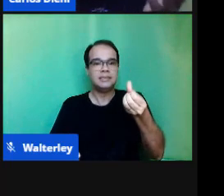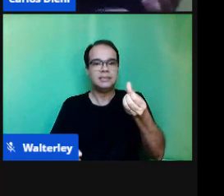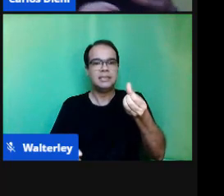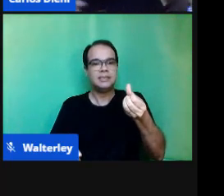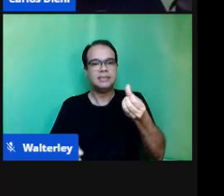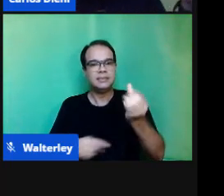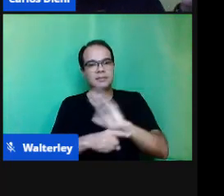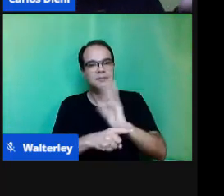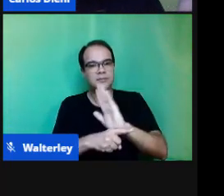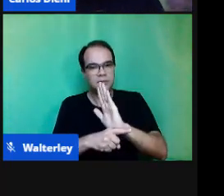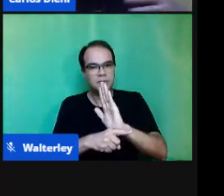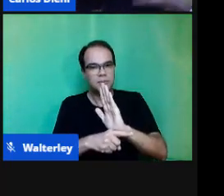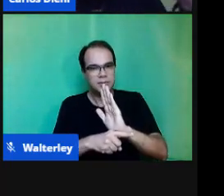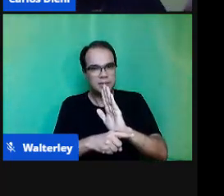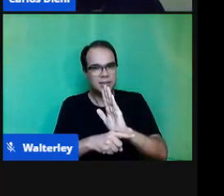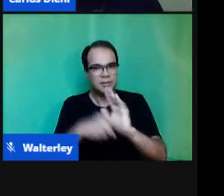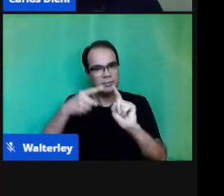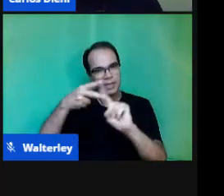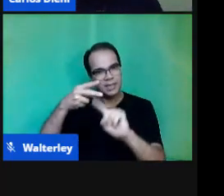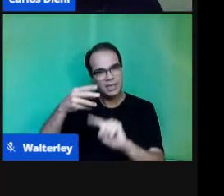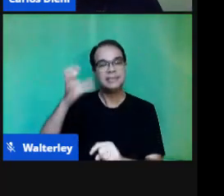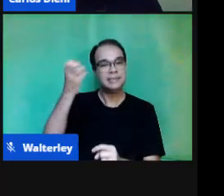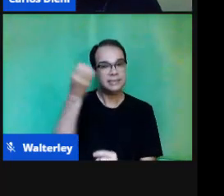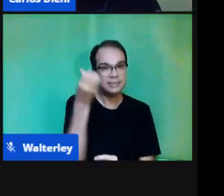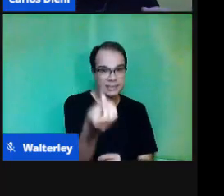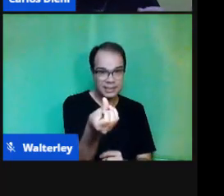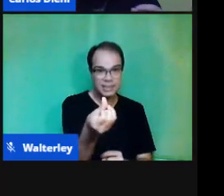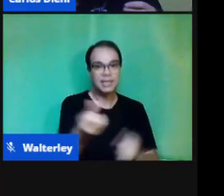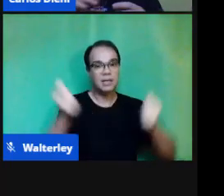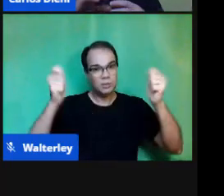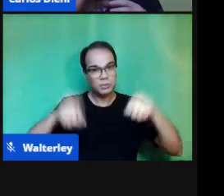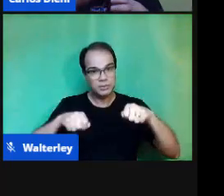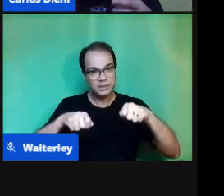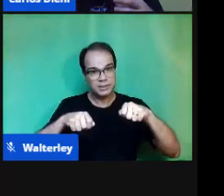entre 1978 e 1985.